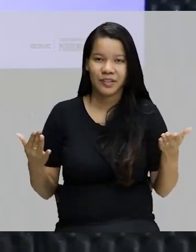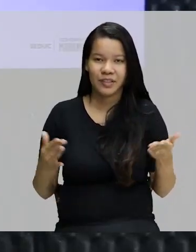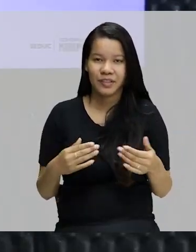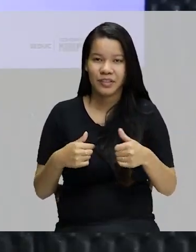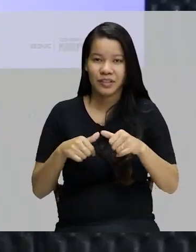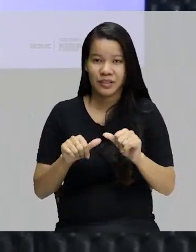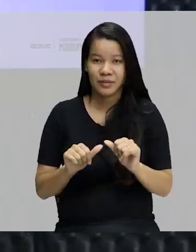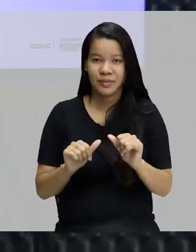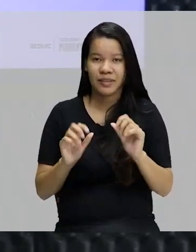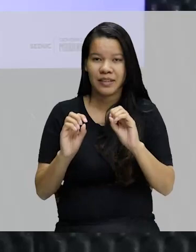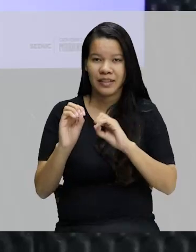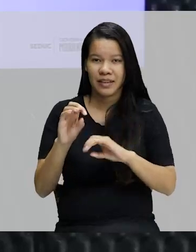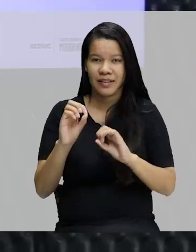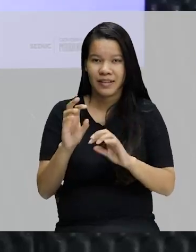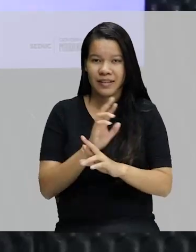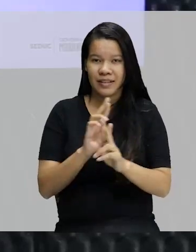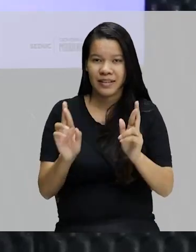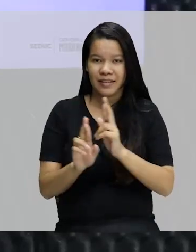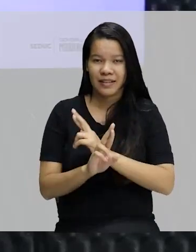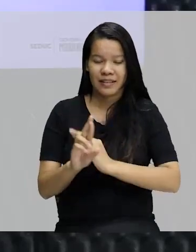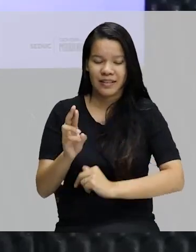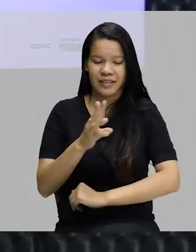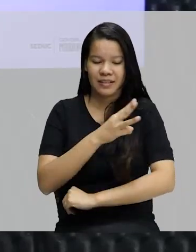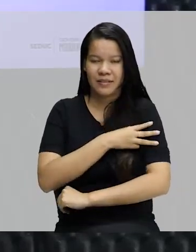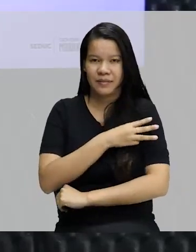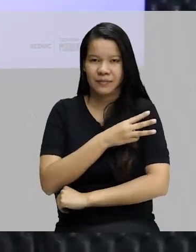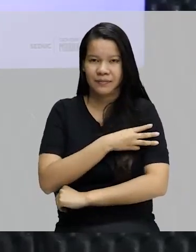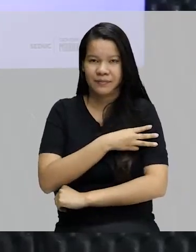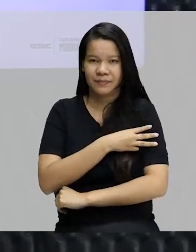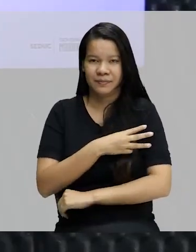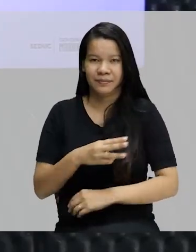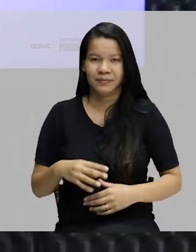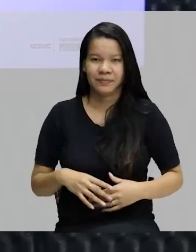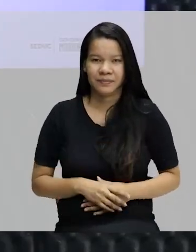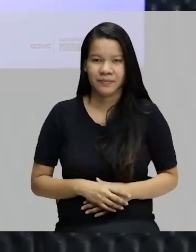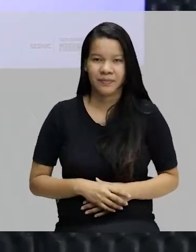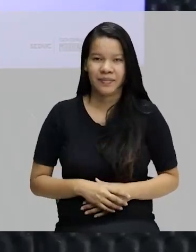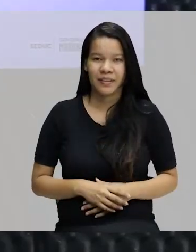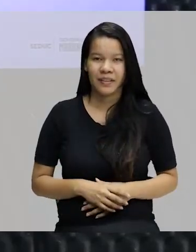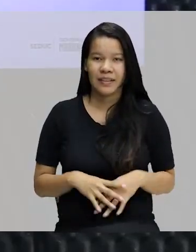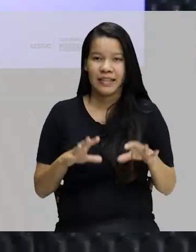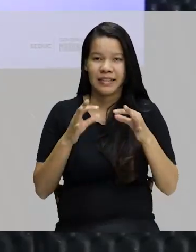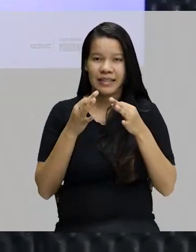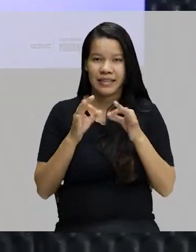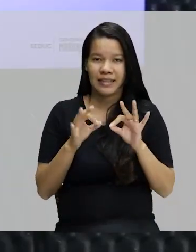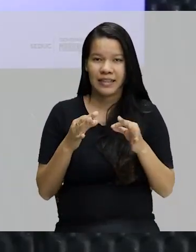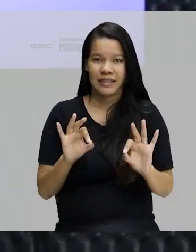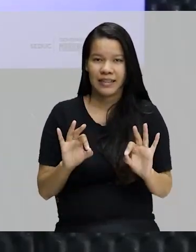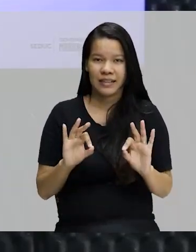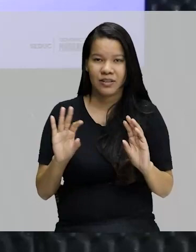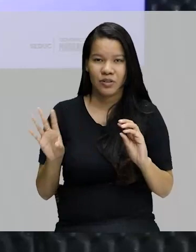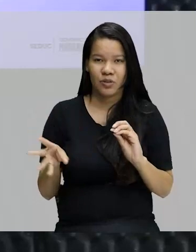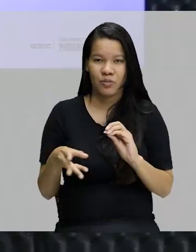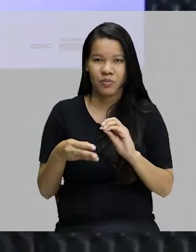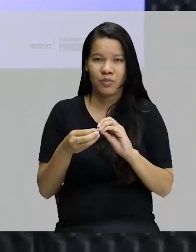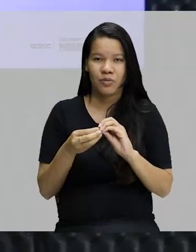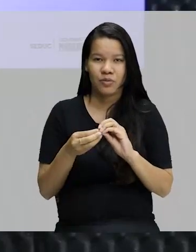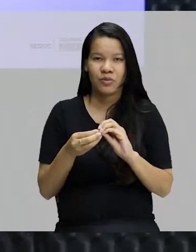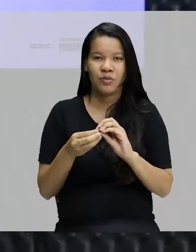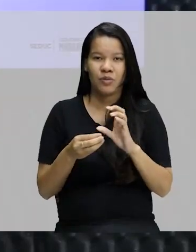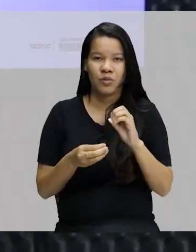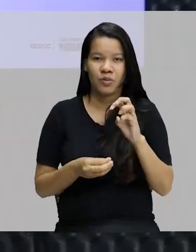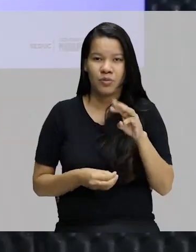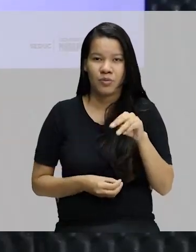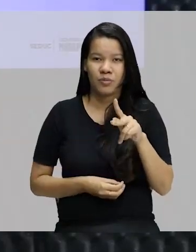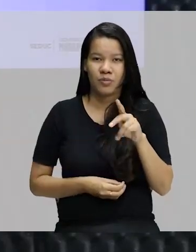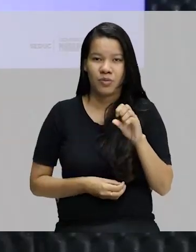de aulas relacionadas ao terceiro ano do ensino médio, síntese de compostos orgânicos. A síntese